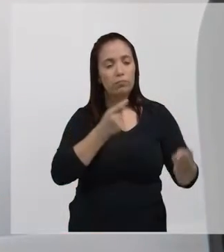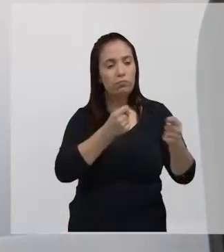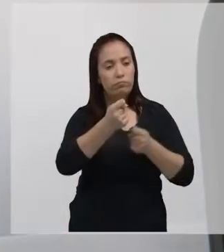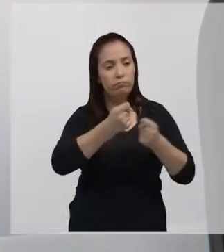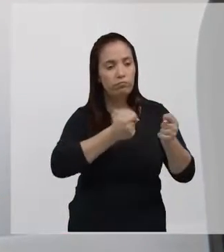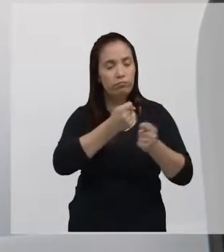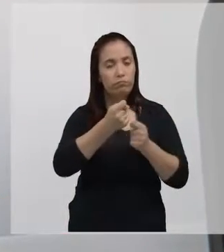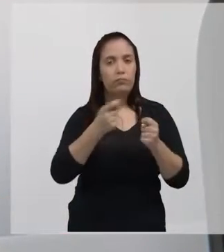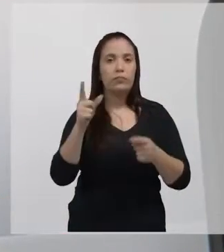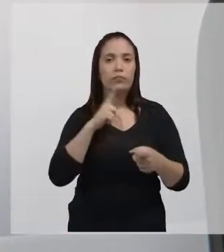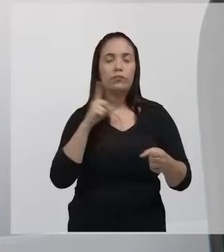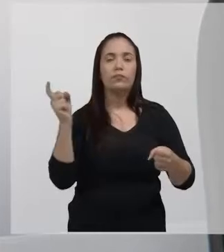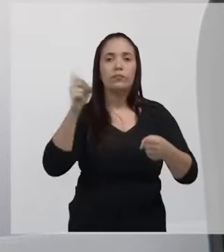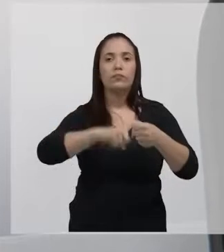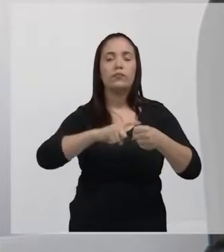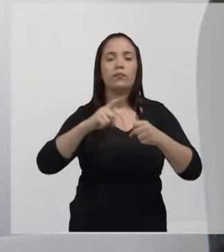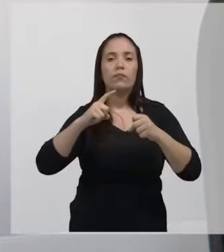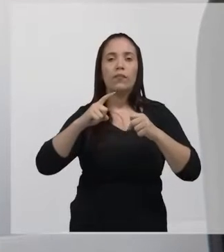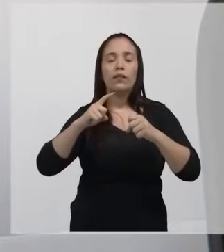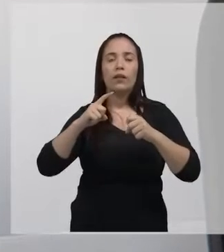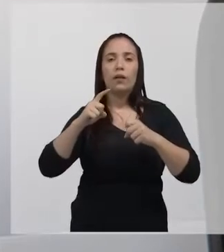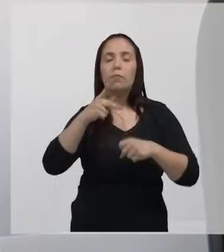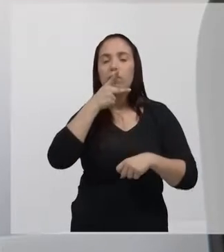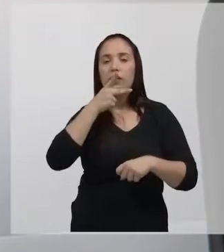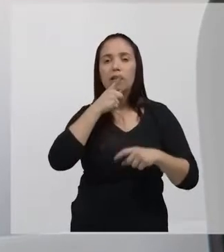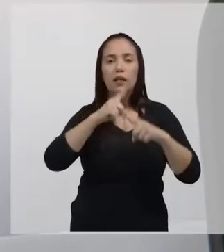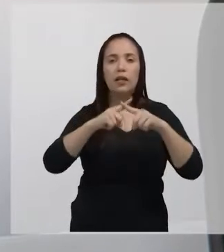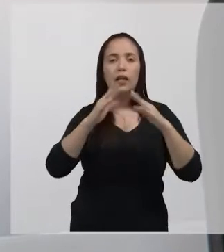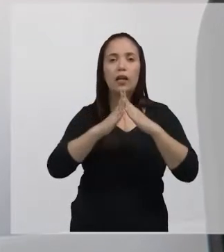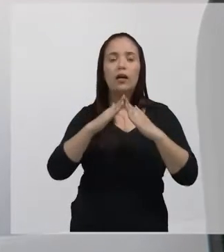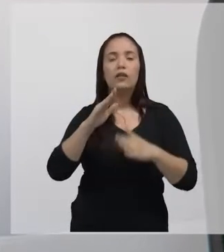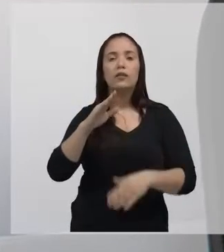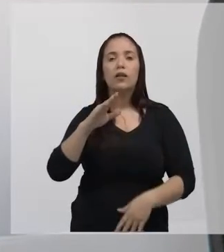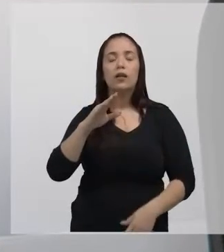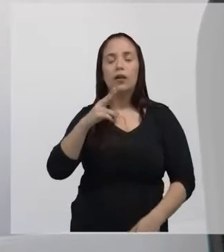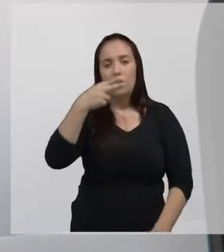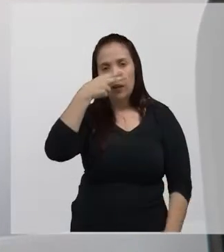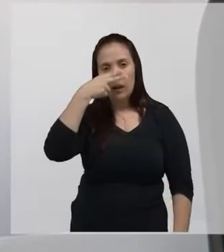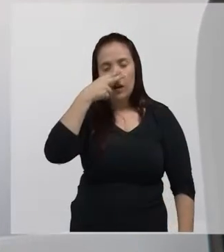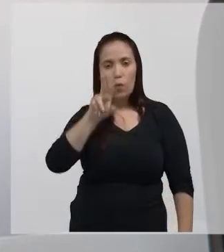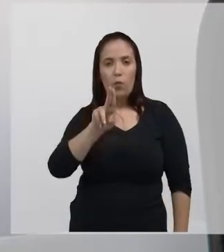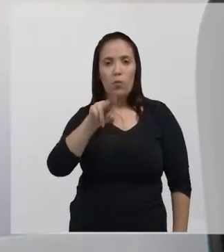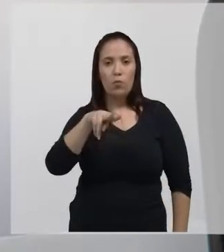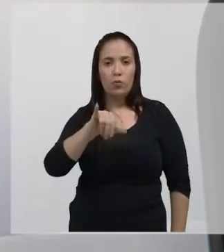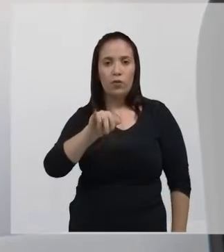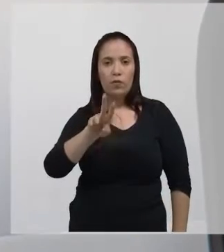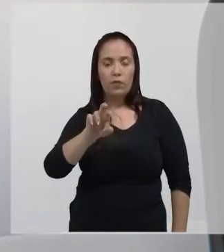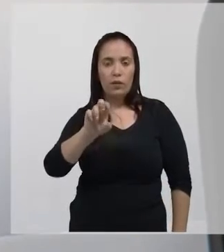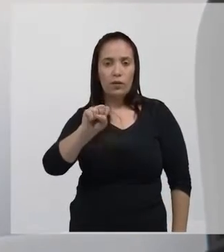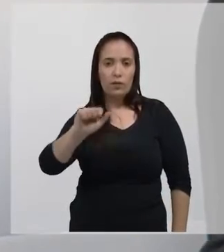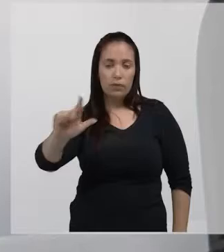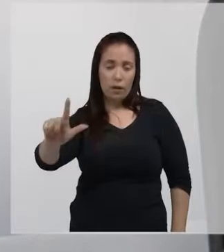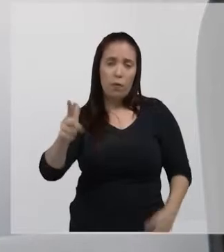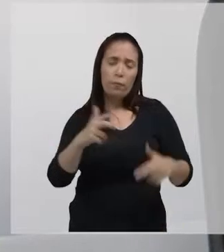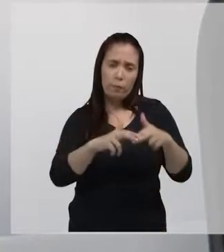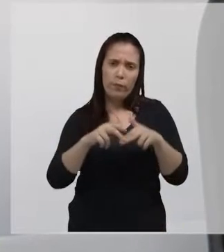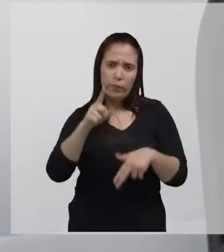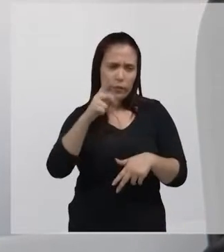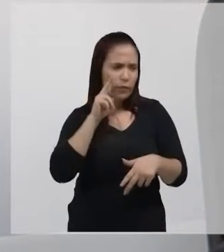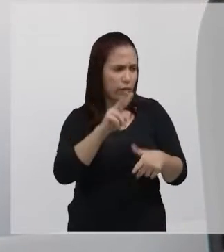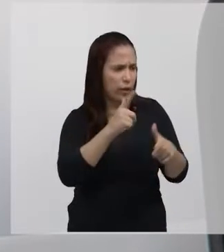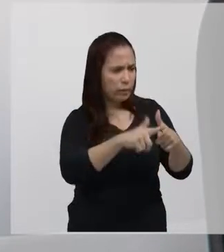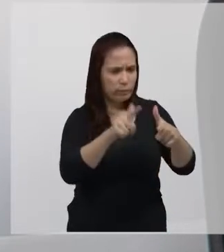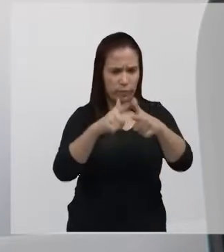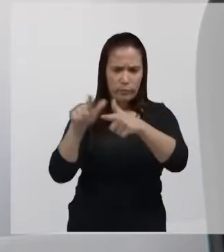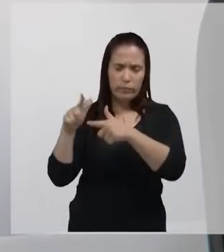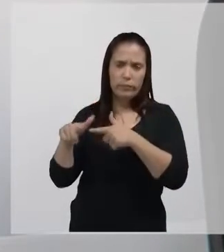que é ligado à Igreja Universal, para fechar um acordo com o Podemos de Álvaro Dias. Quer dizer, você nota que o cenário é conturbado.